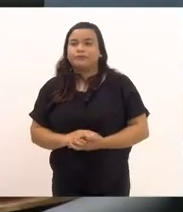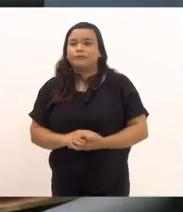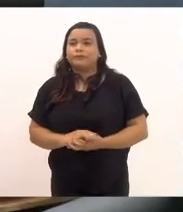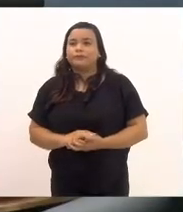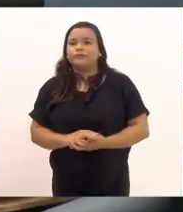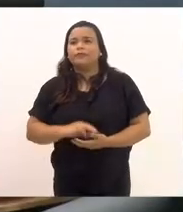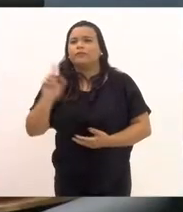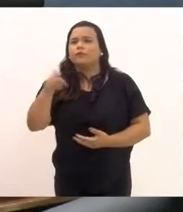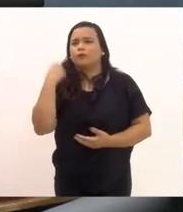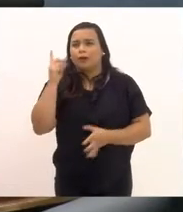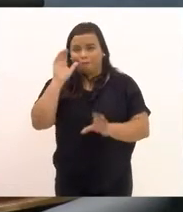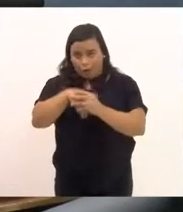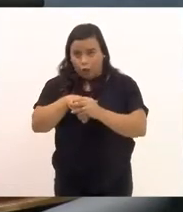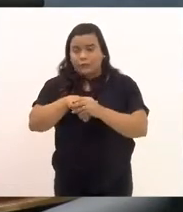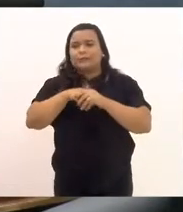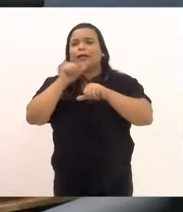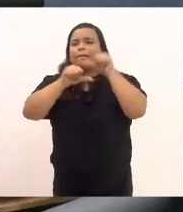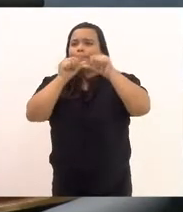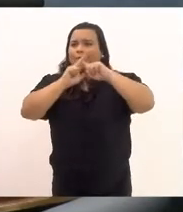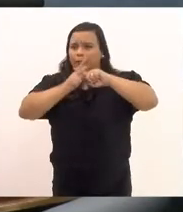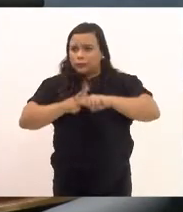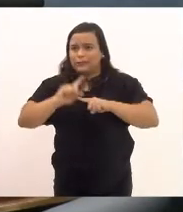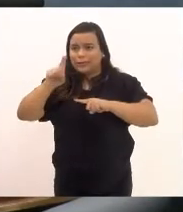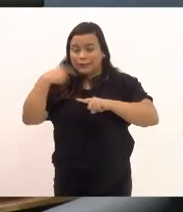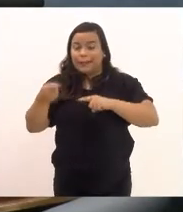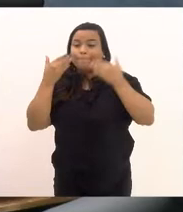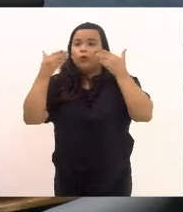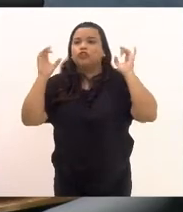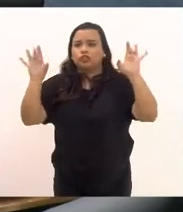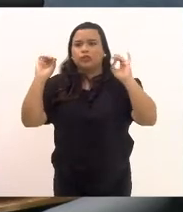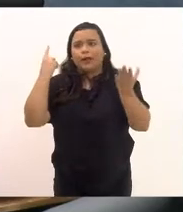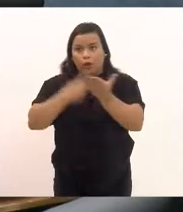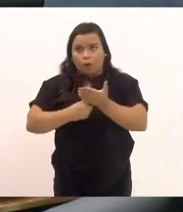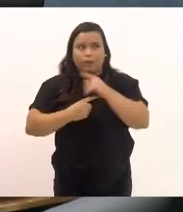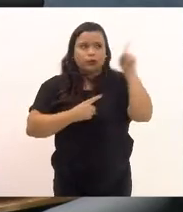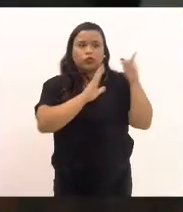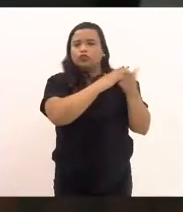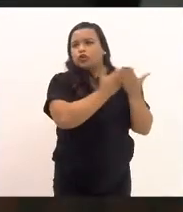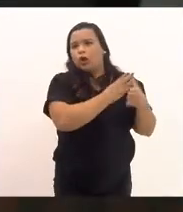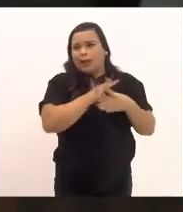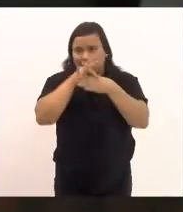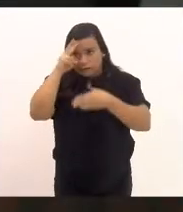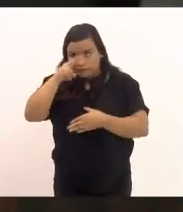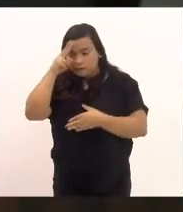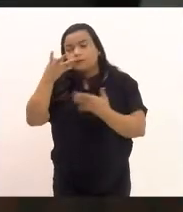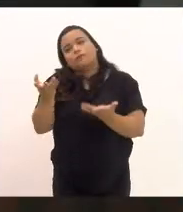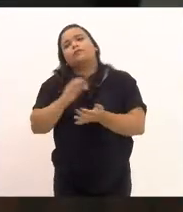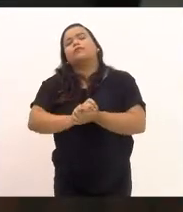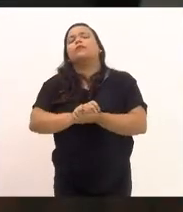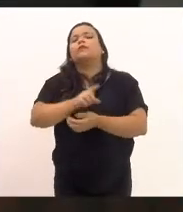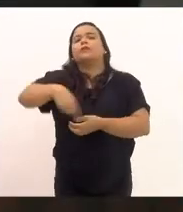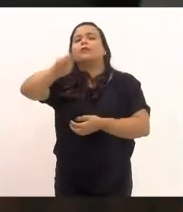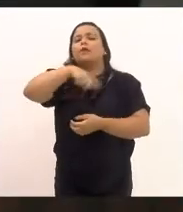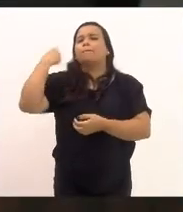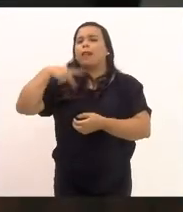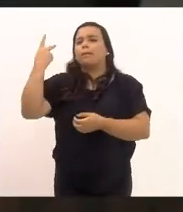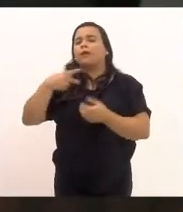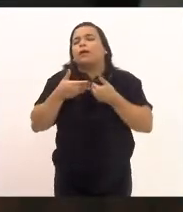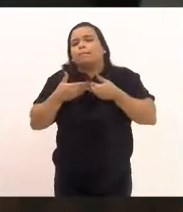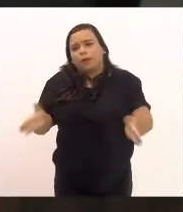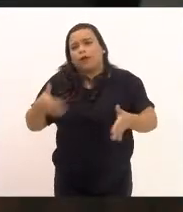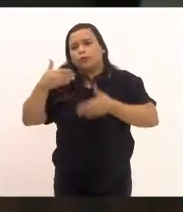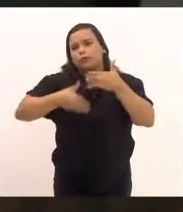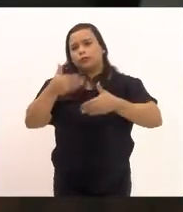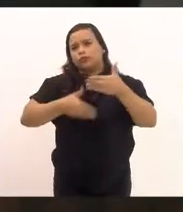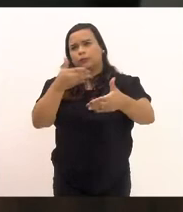Nós vamos votar a manutenção e depois vamos destacar, como combinado na Colégio de Líderes. Então, senhores parlamentares, está aberto o